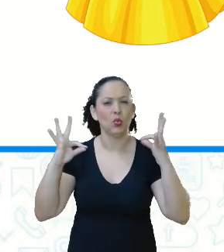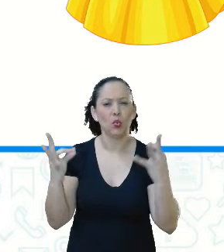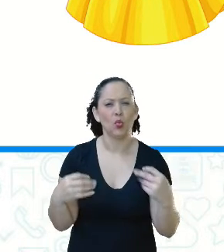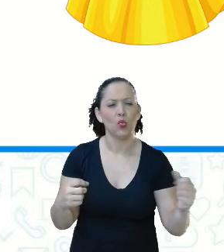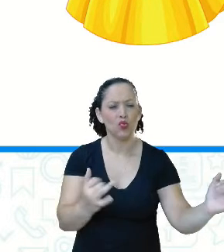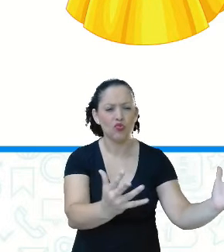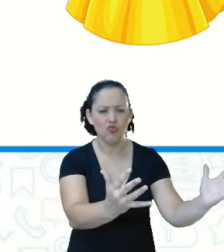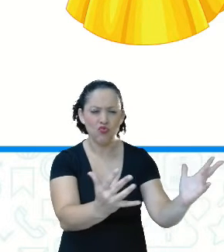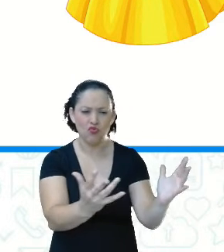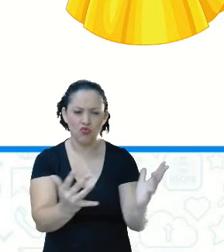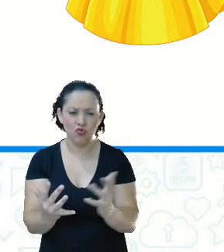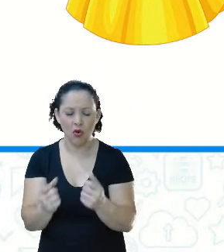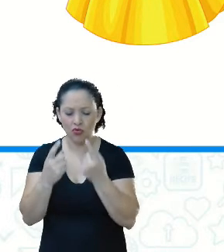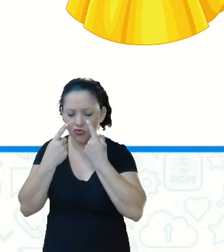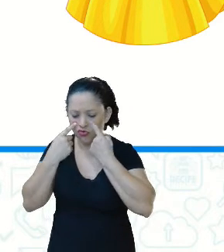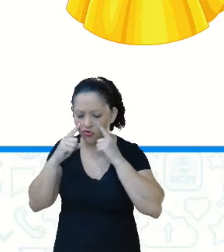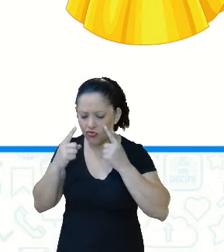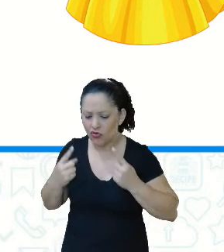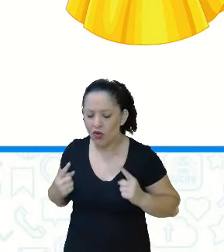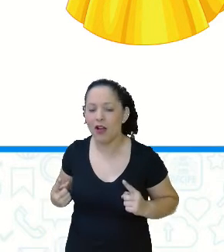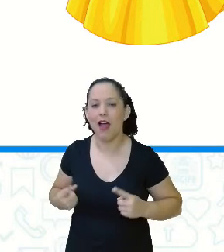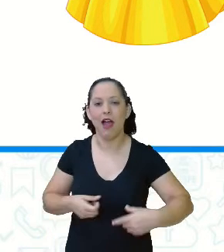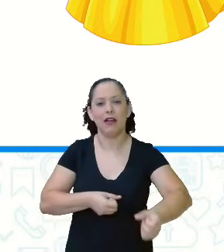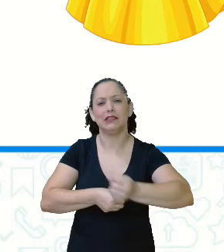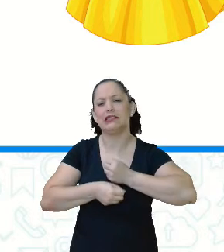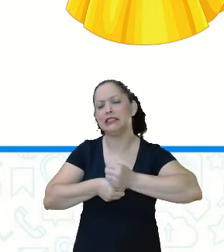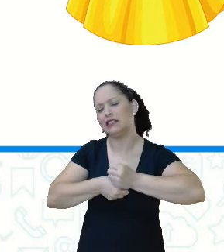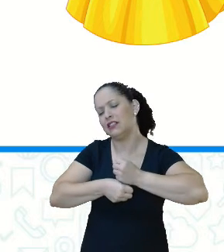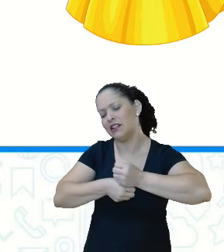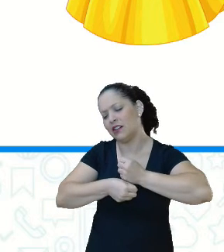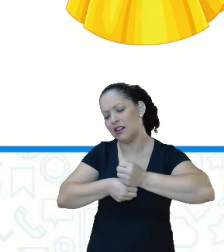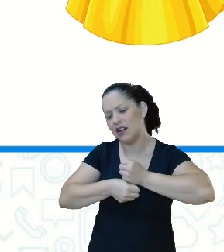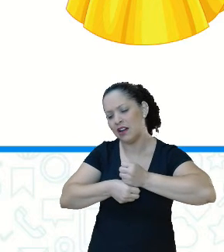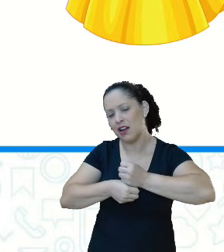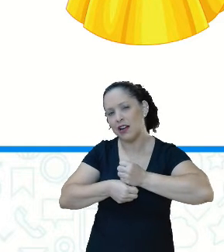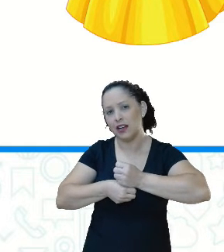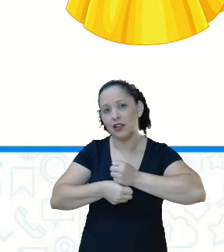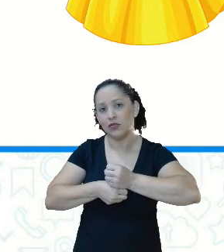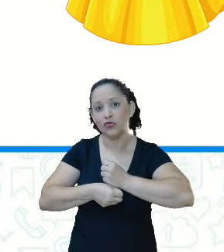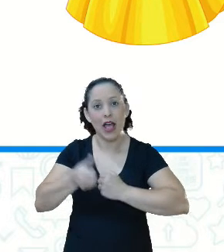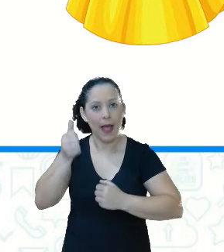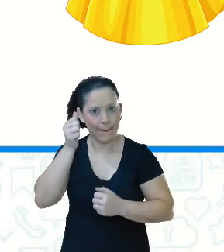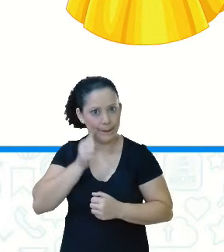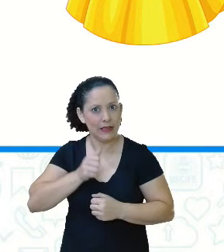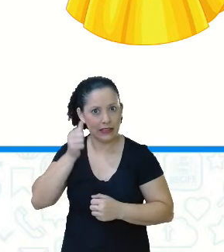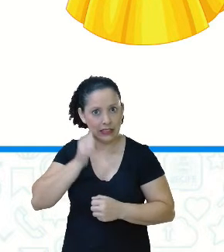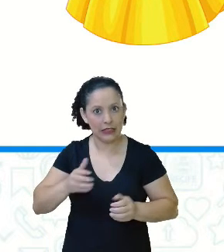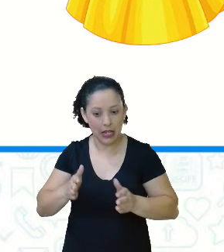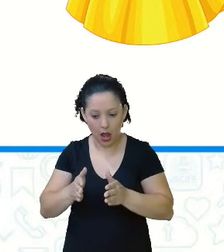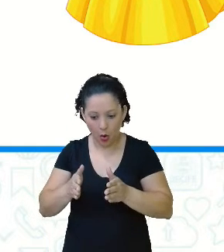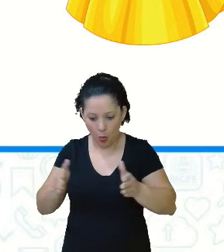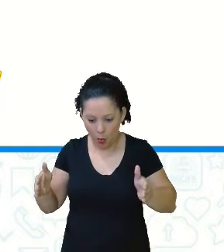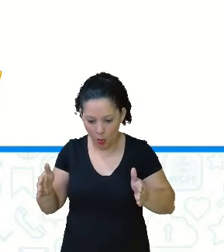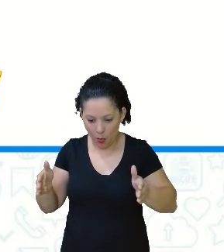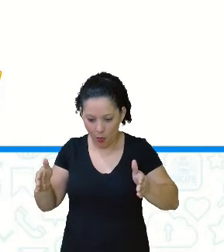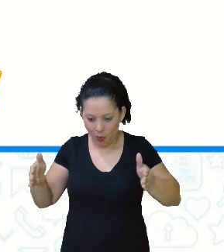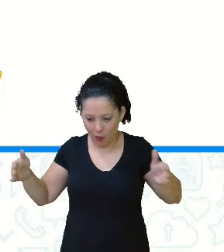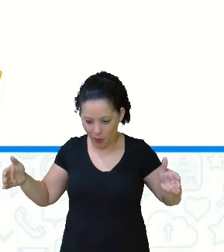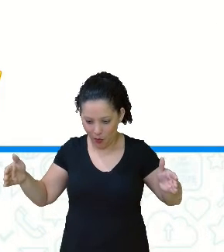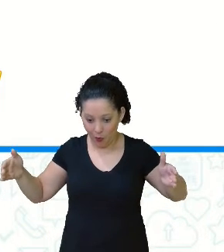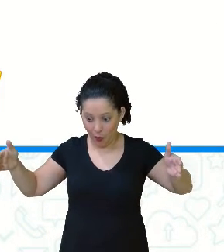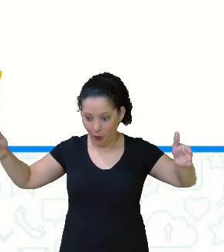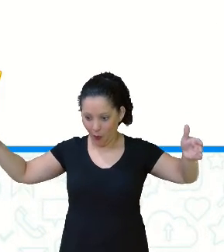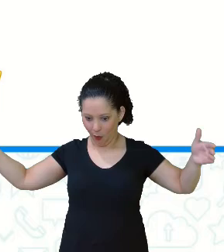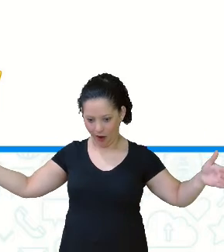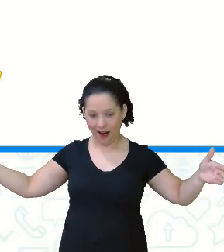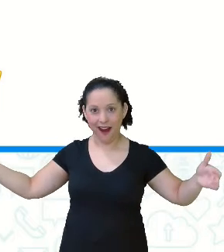perto dela. Enquanto os anos passavam, a menina continuava na urna e ia crescendo até se transformar numa